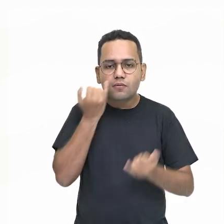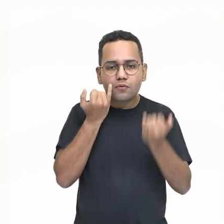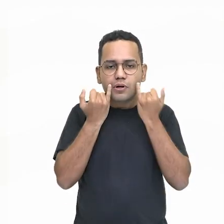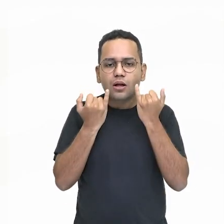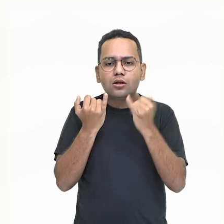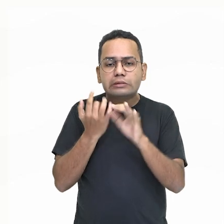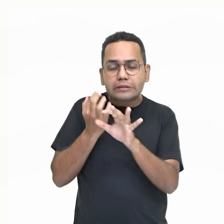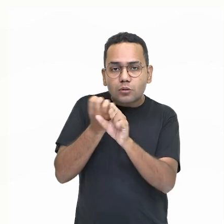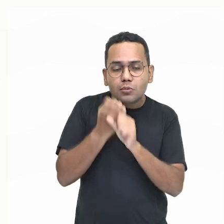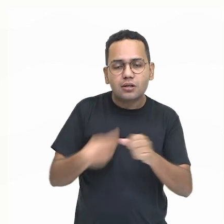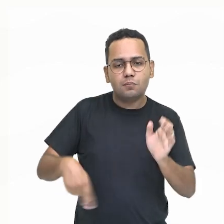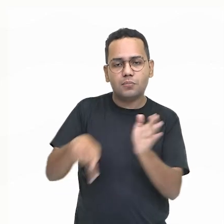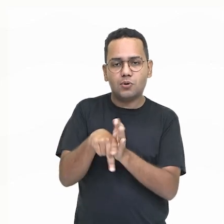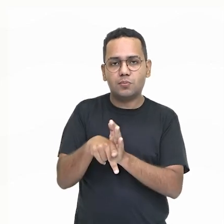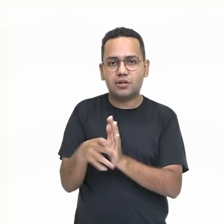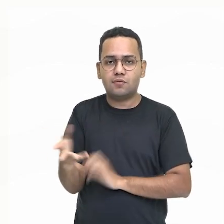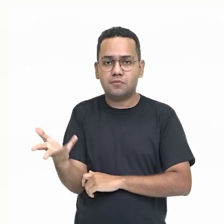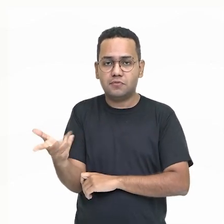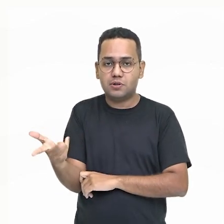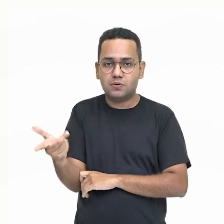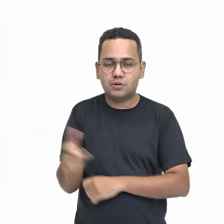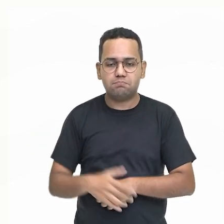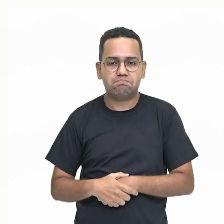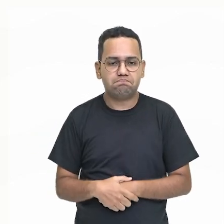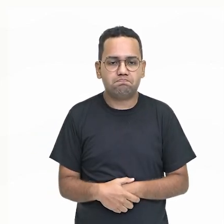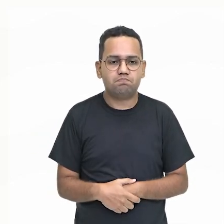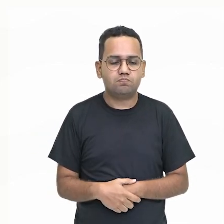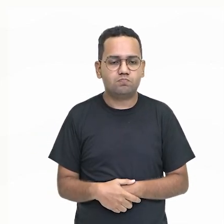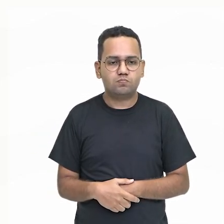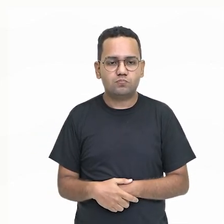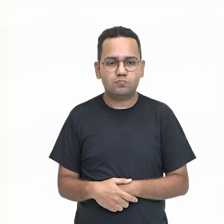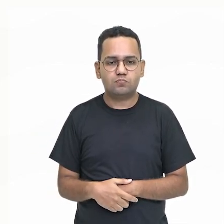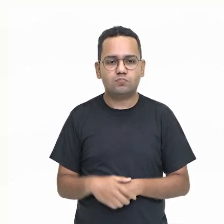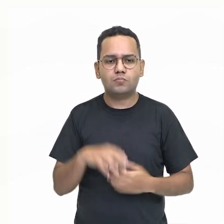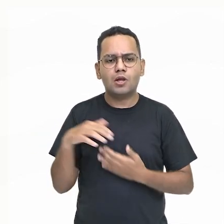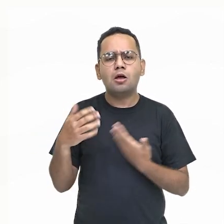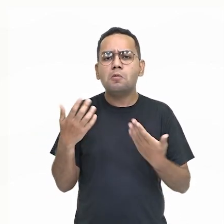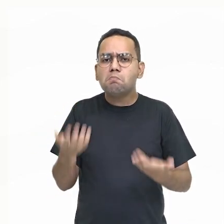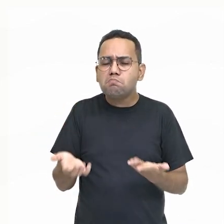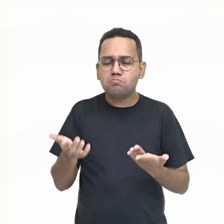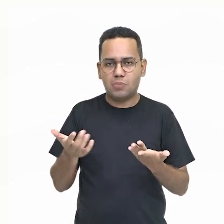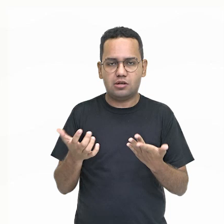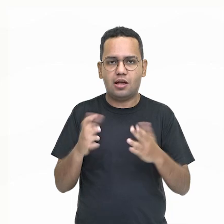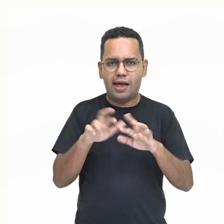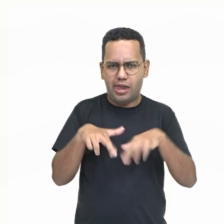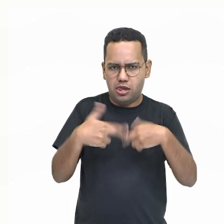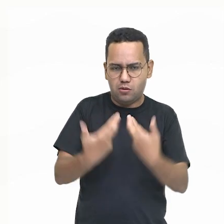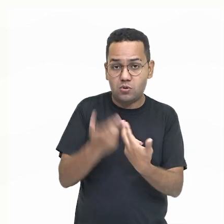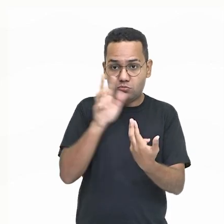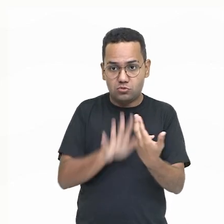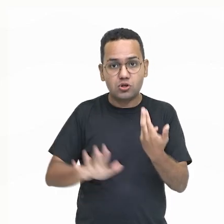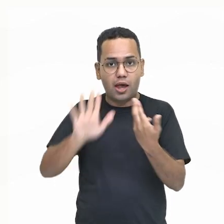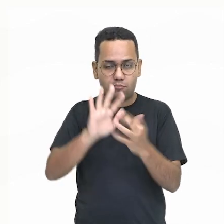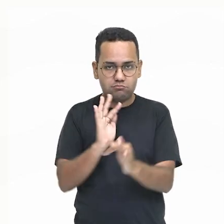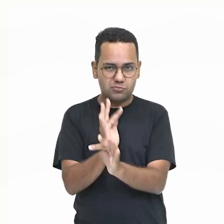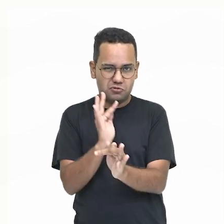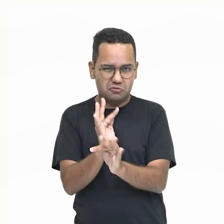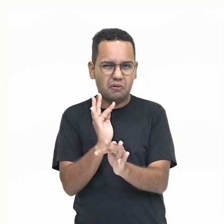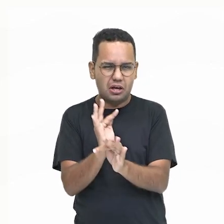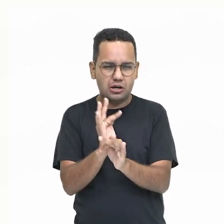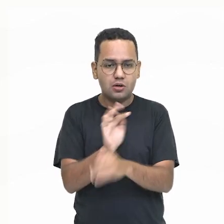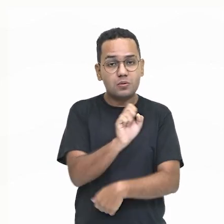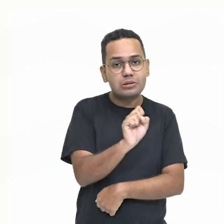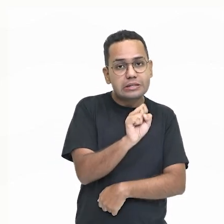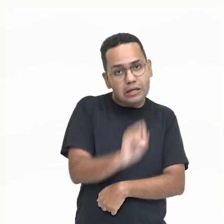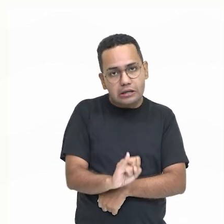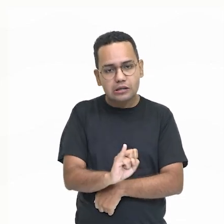velocidade nós temos aqui ó que no sistema internacional a unidade da velocidade é 1